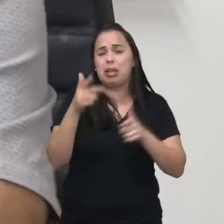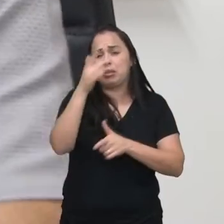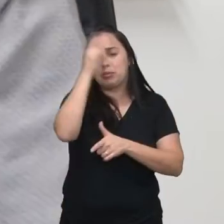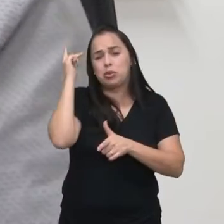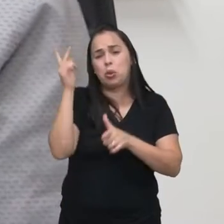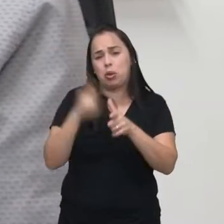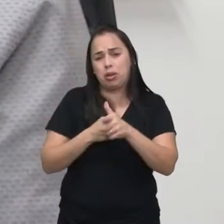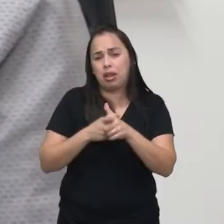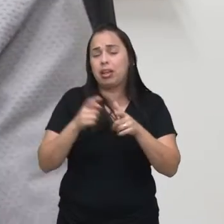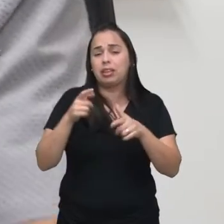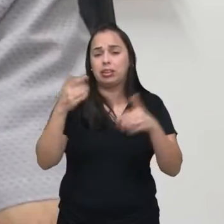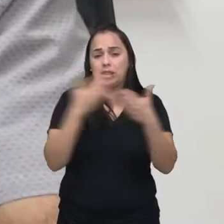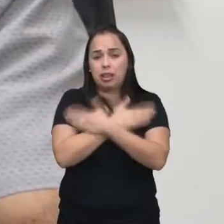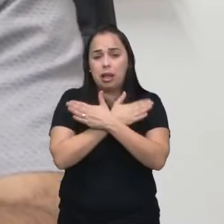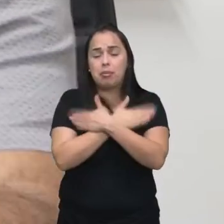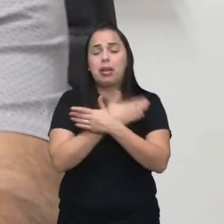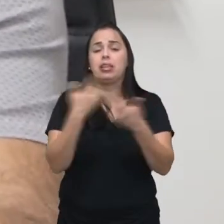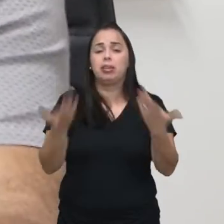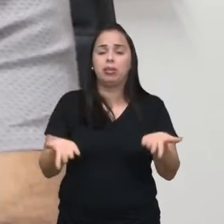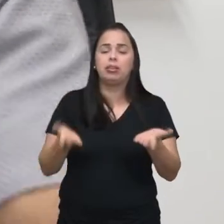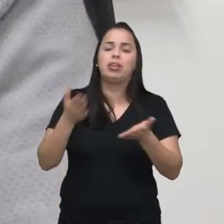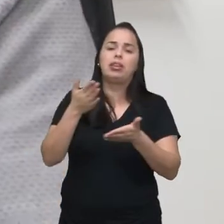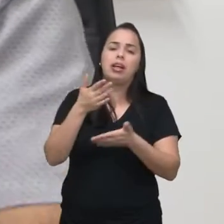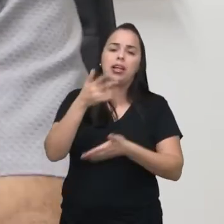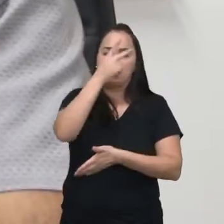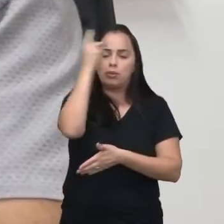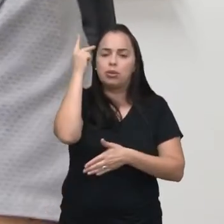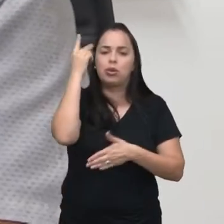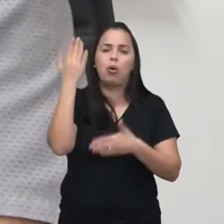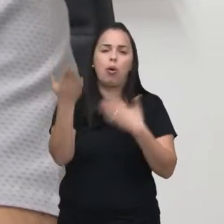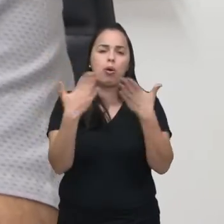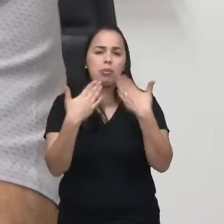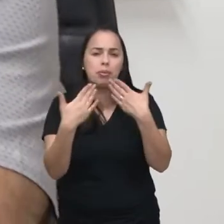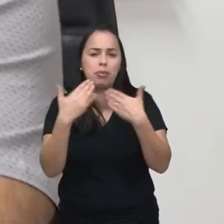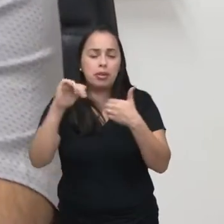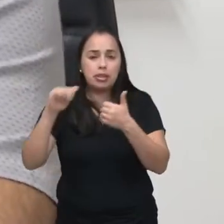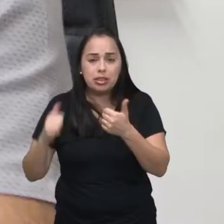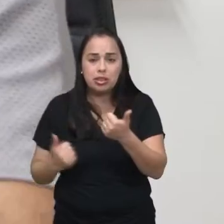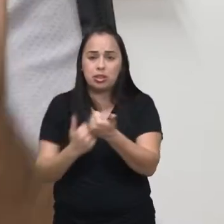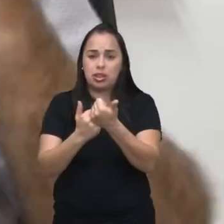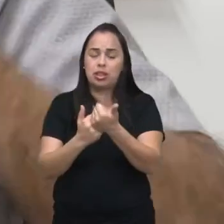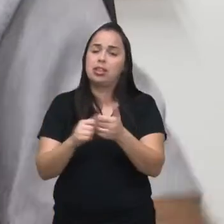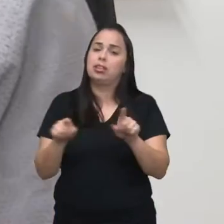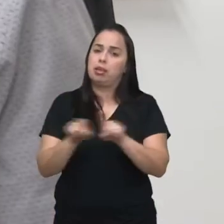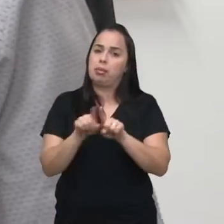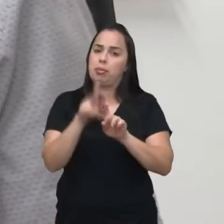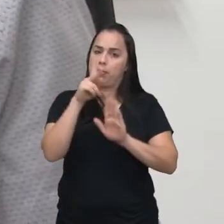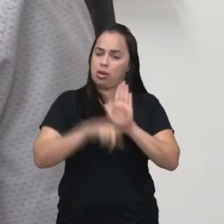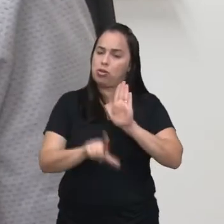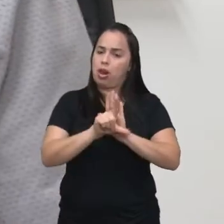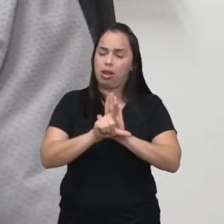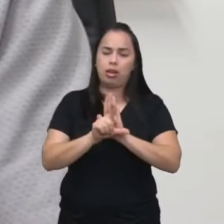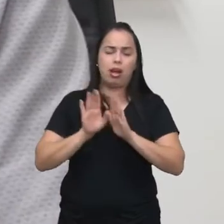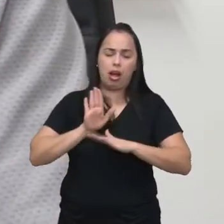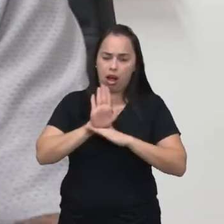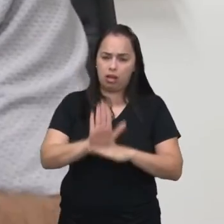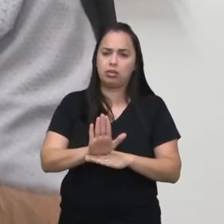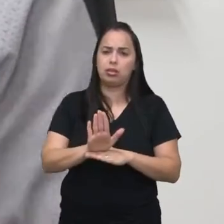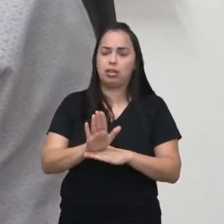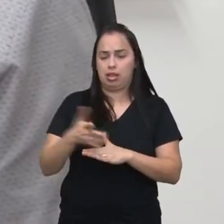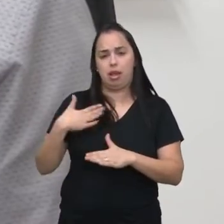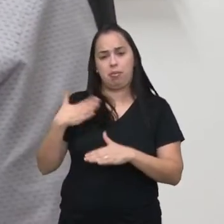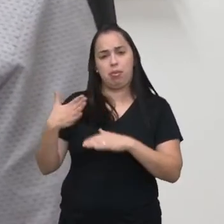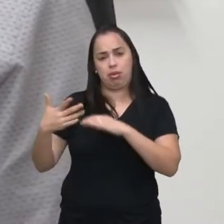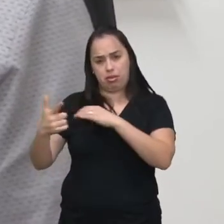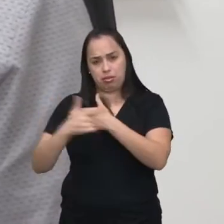tentando sempre orientar os municípios poderia conversar que possa dar esse suporte para eles e criando projeto de lei né projeto